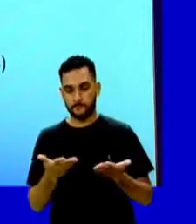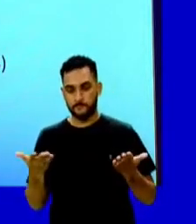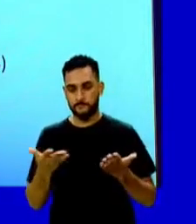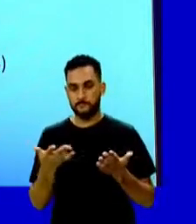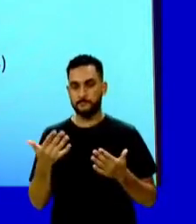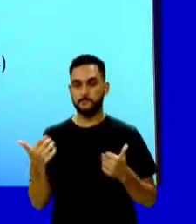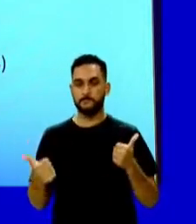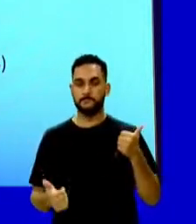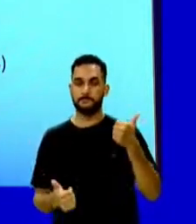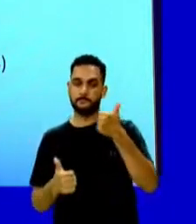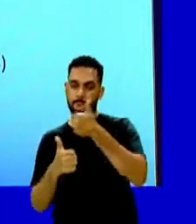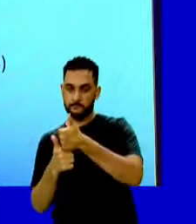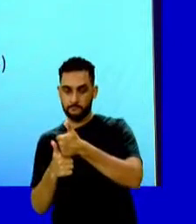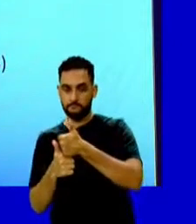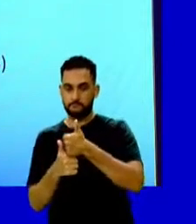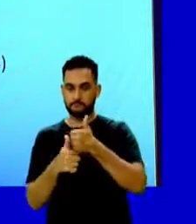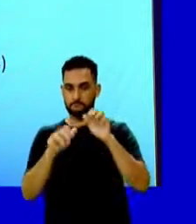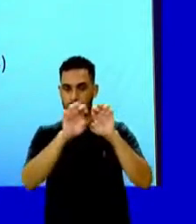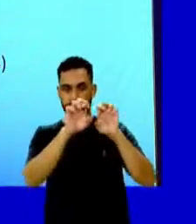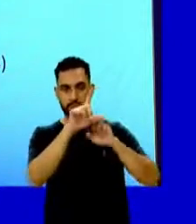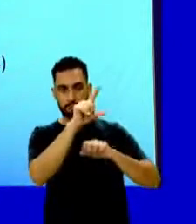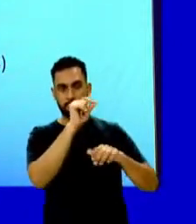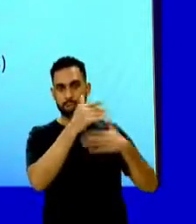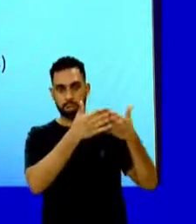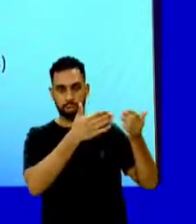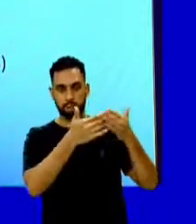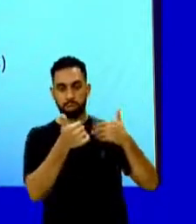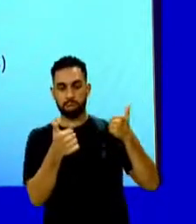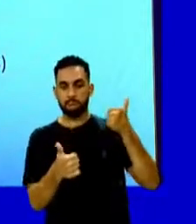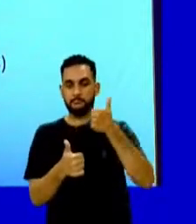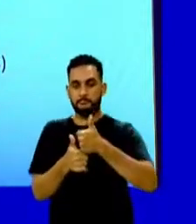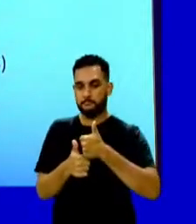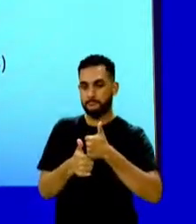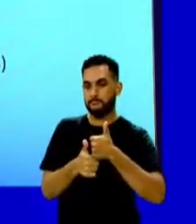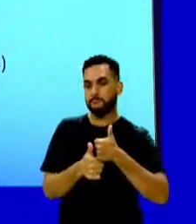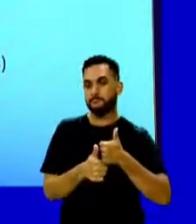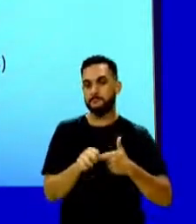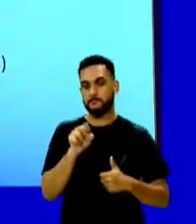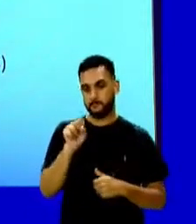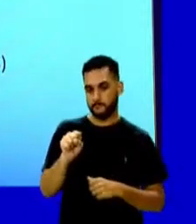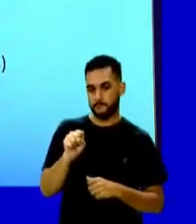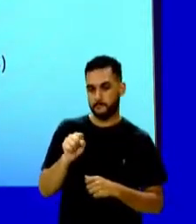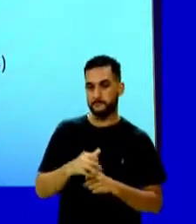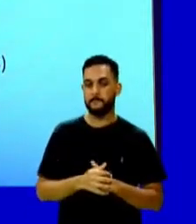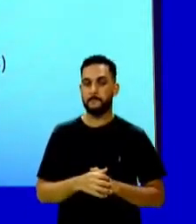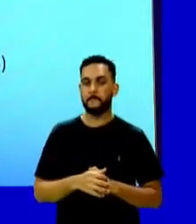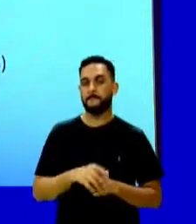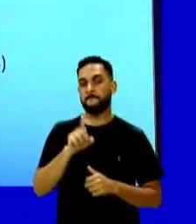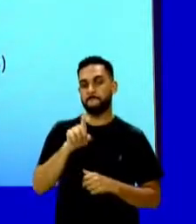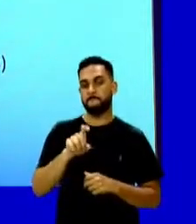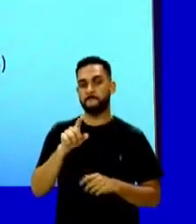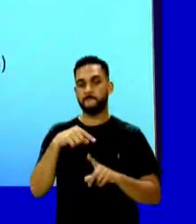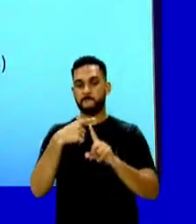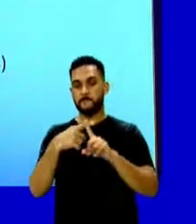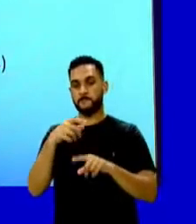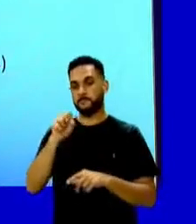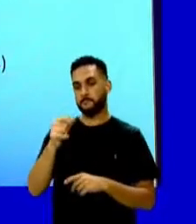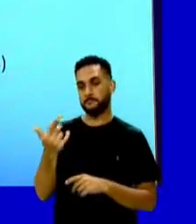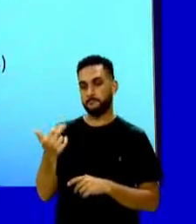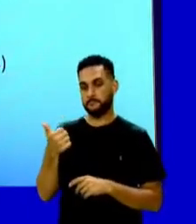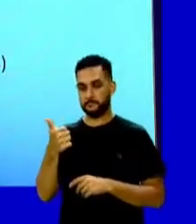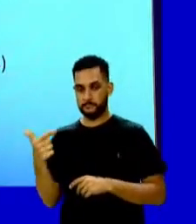vou substituir na equação e ainda tem Nova Luiz X então eu tenho x + 8 = 12